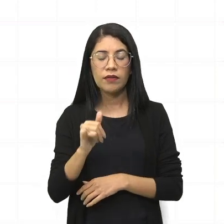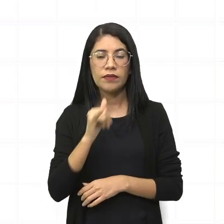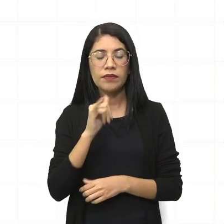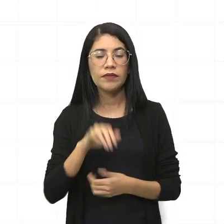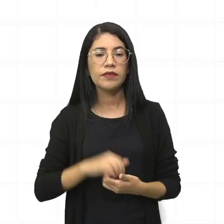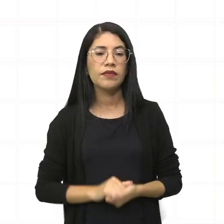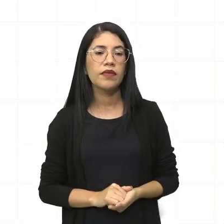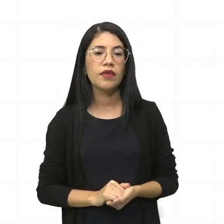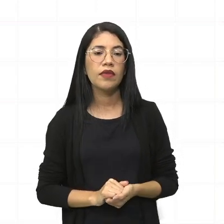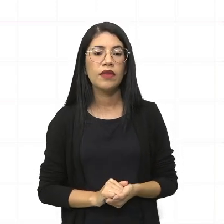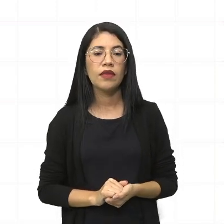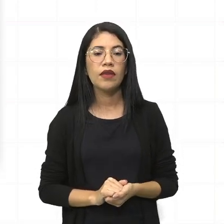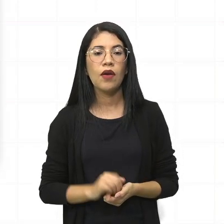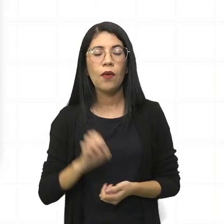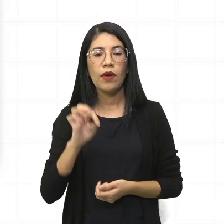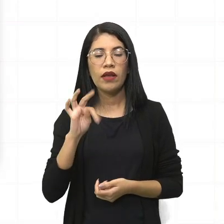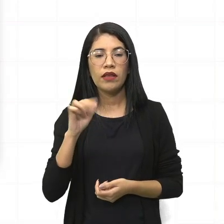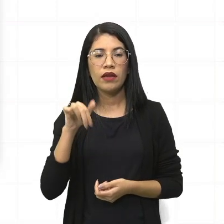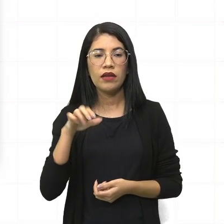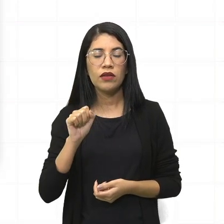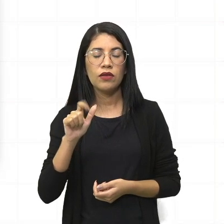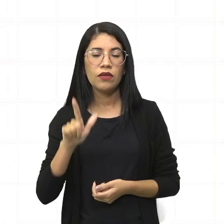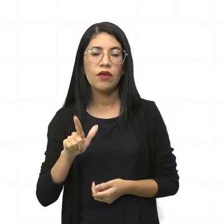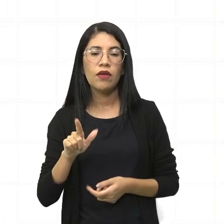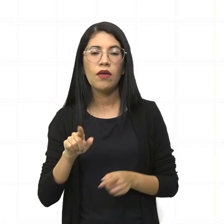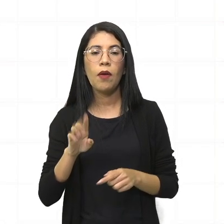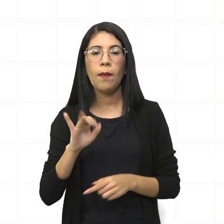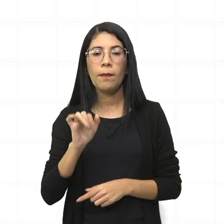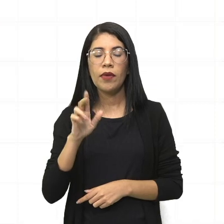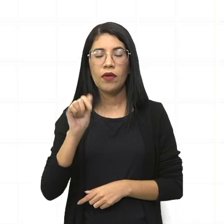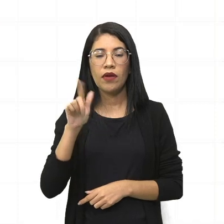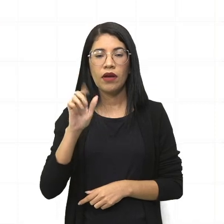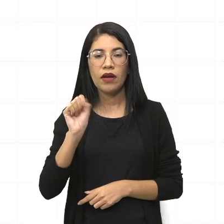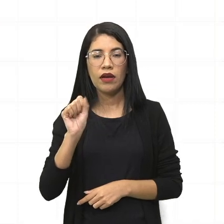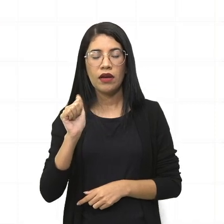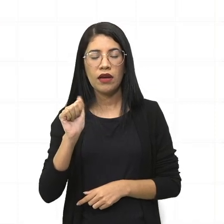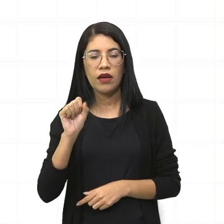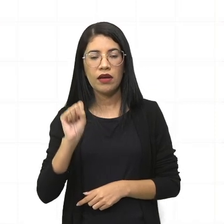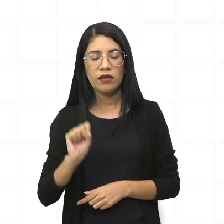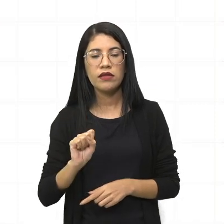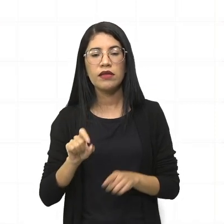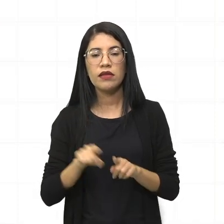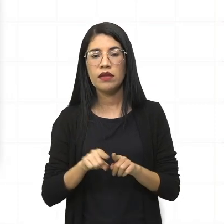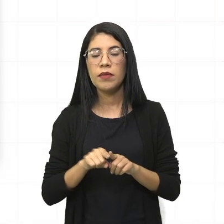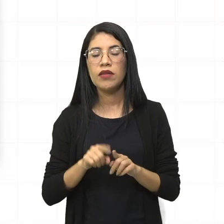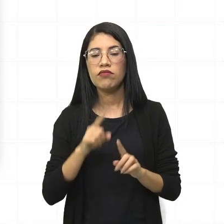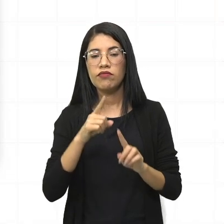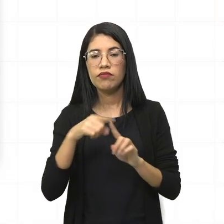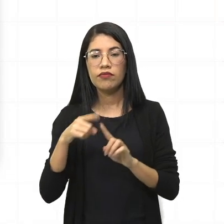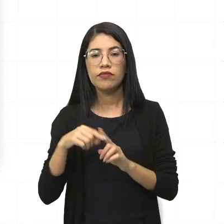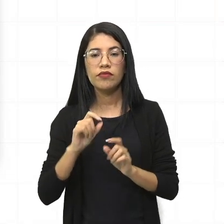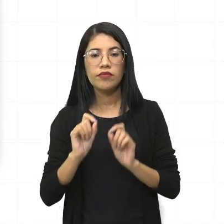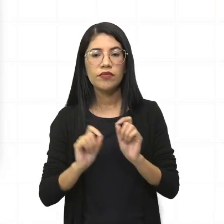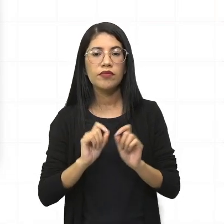principais nós temos o etanol, nós temos o biogás, que são também formas aí